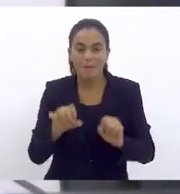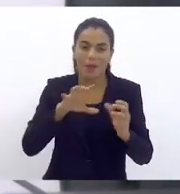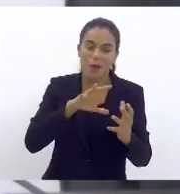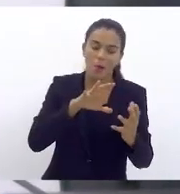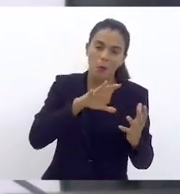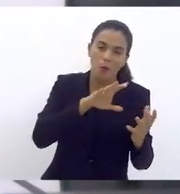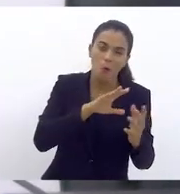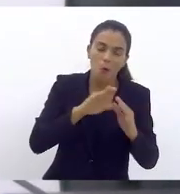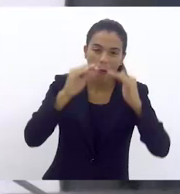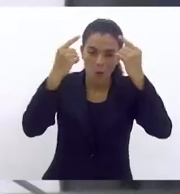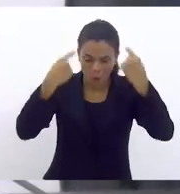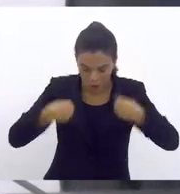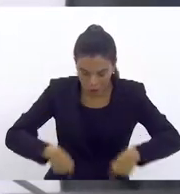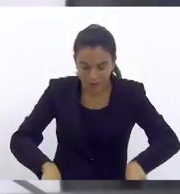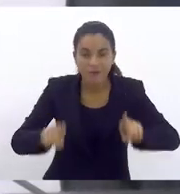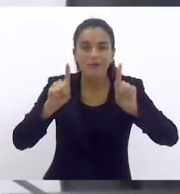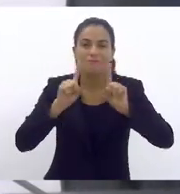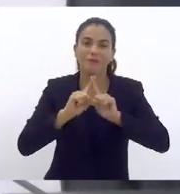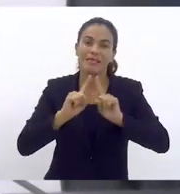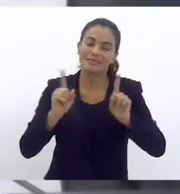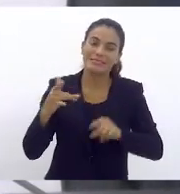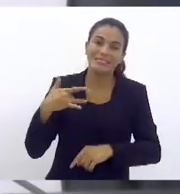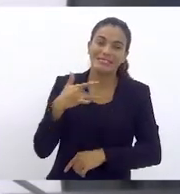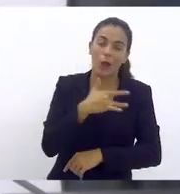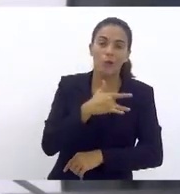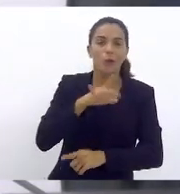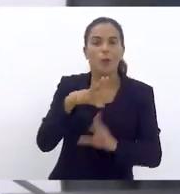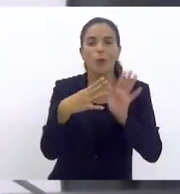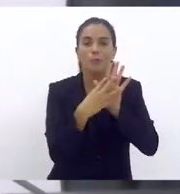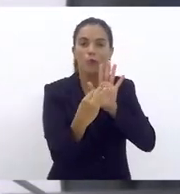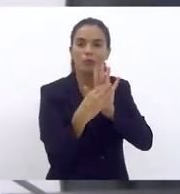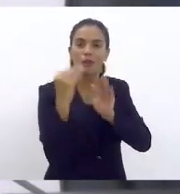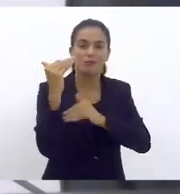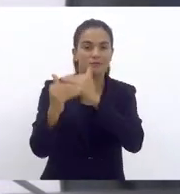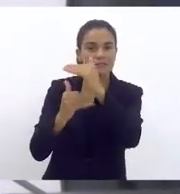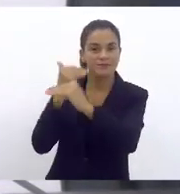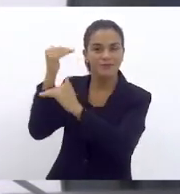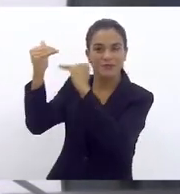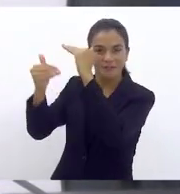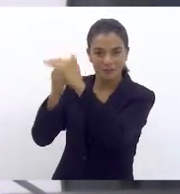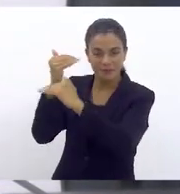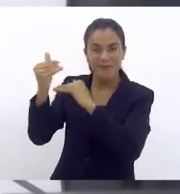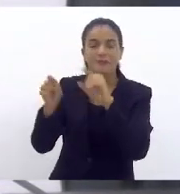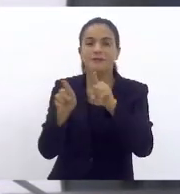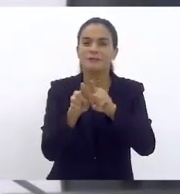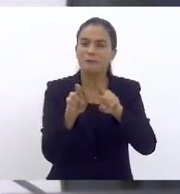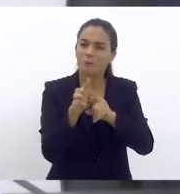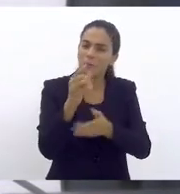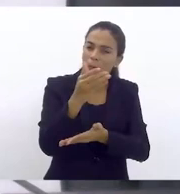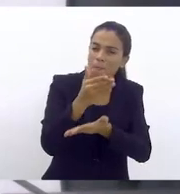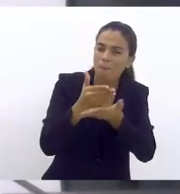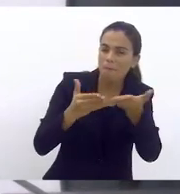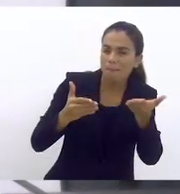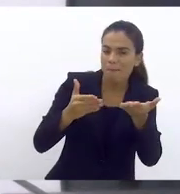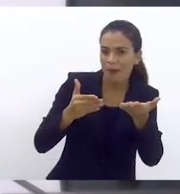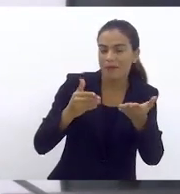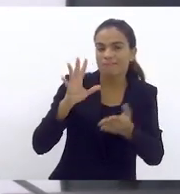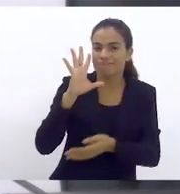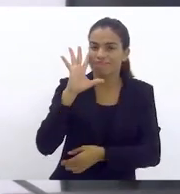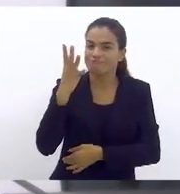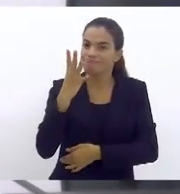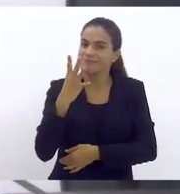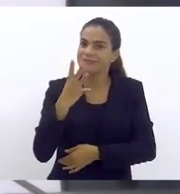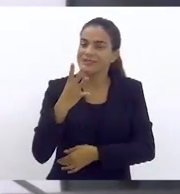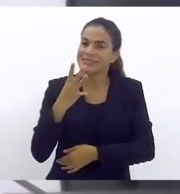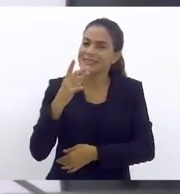colocando a saúde como fator central do modelo desenvolvimento e por que não como uma parte da solução da crise